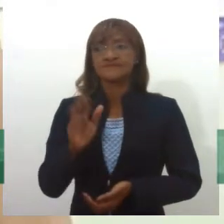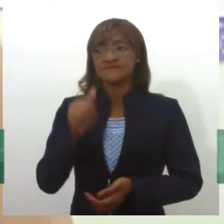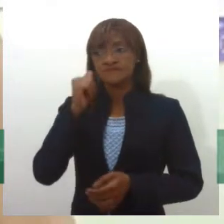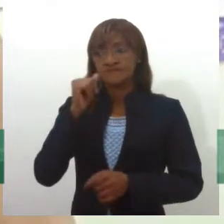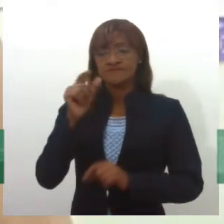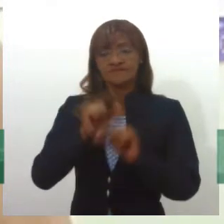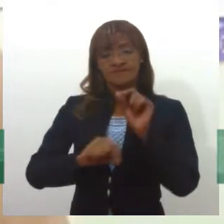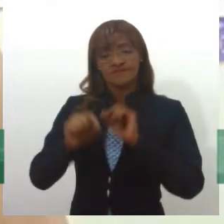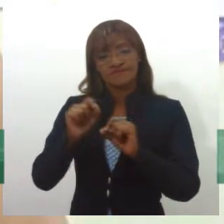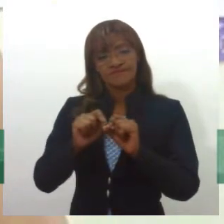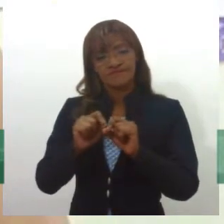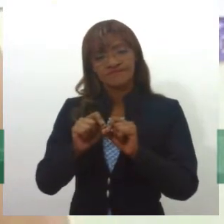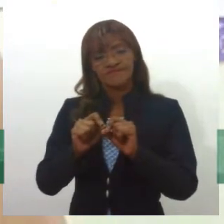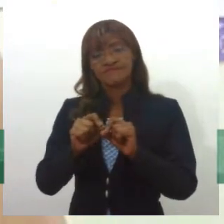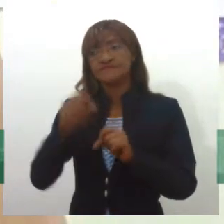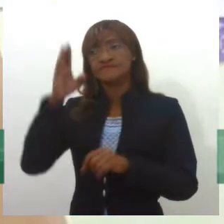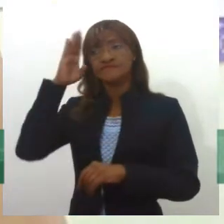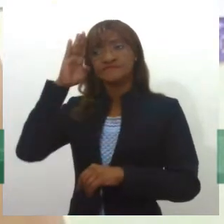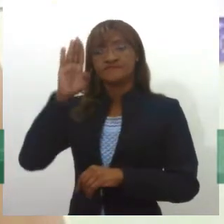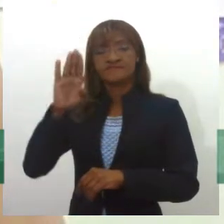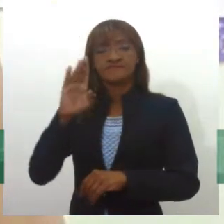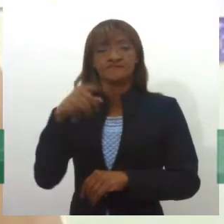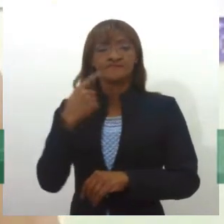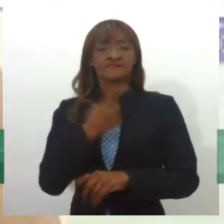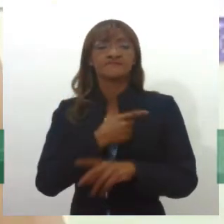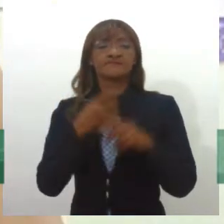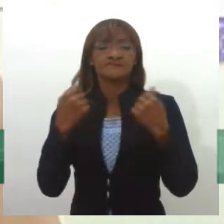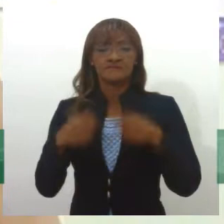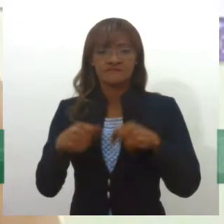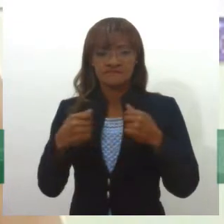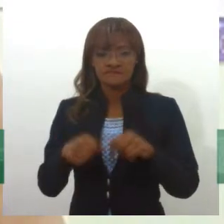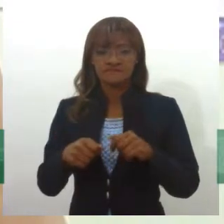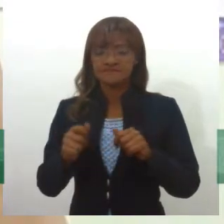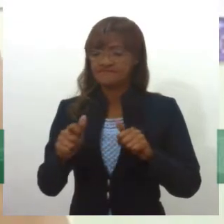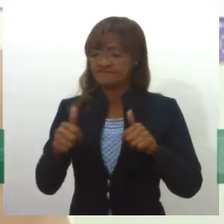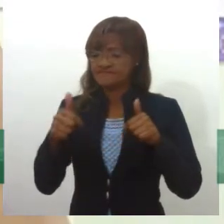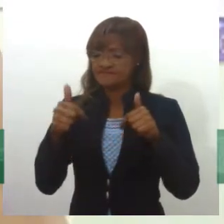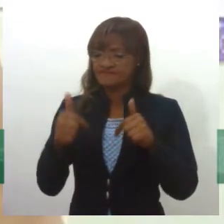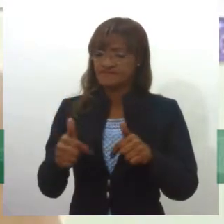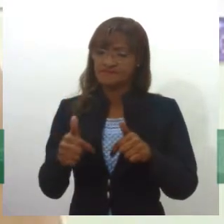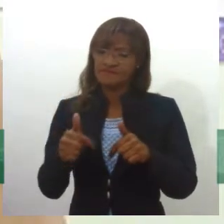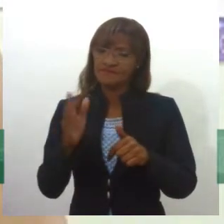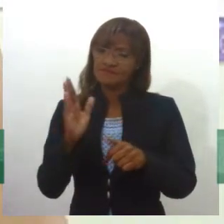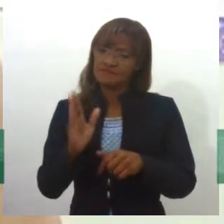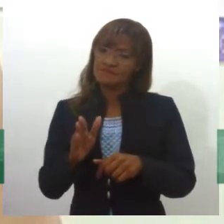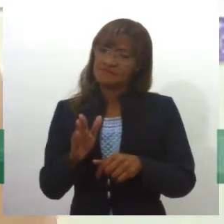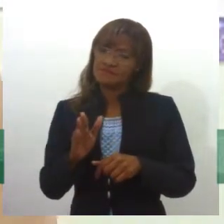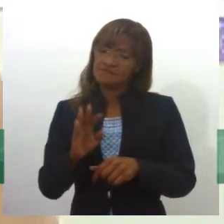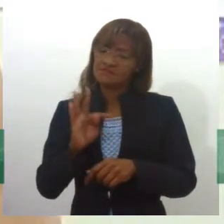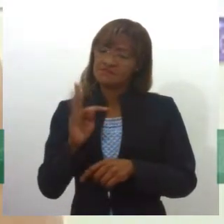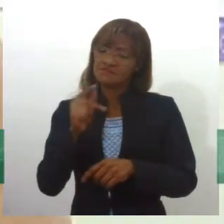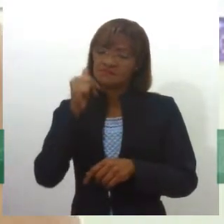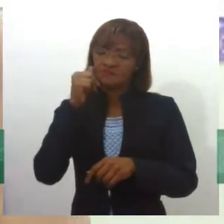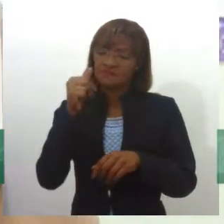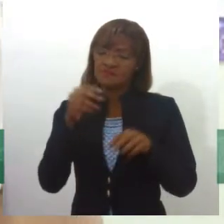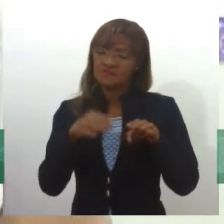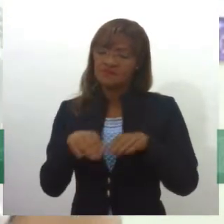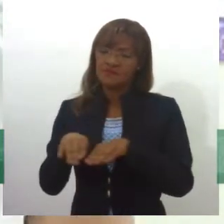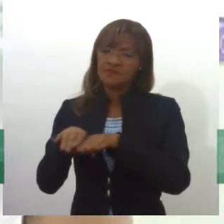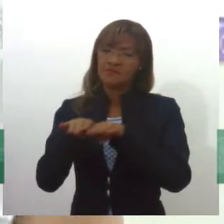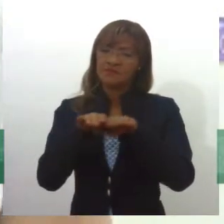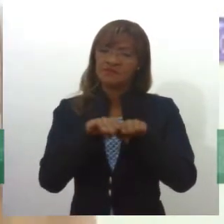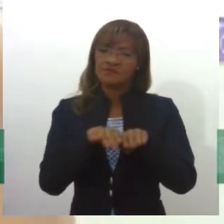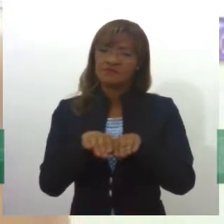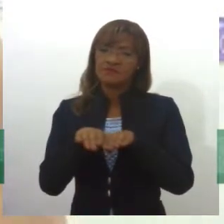questão principal que a gente precisa lutar para que os fundos partidários, para que as mulheres tenham um tempo igual de recurso,